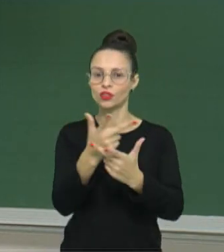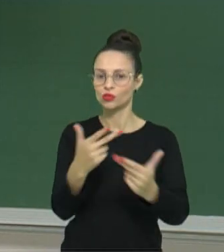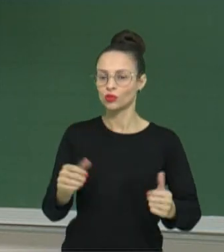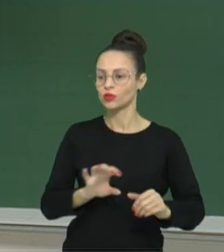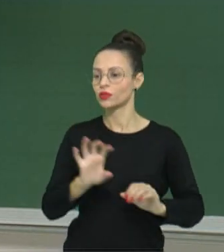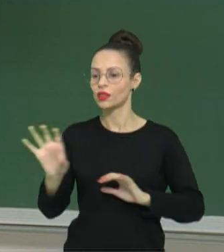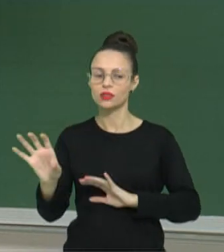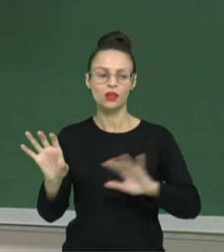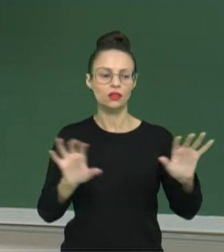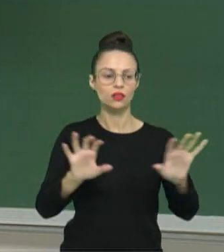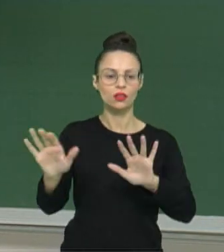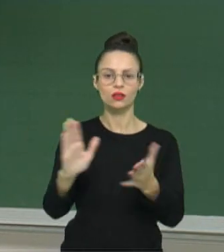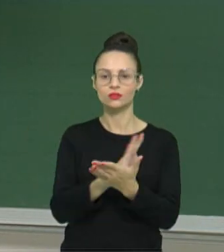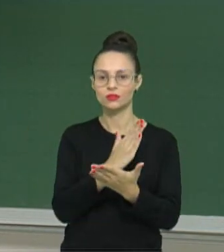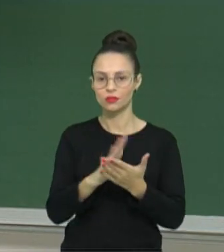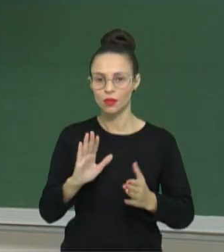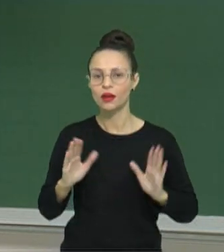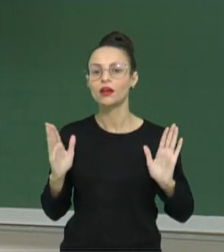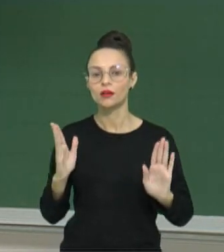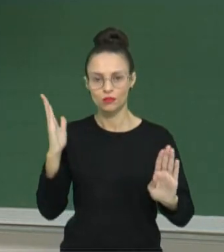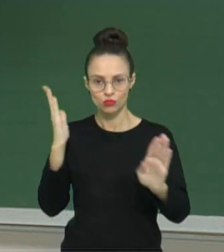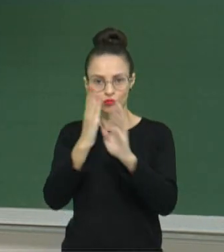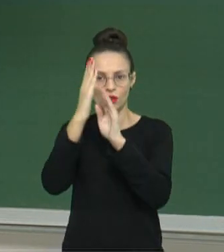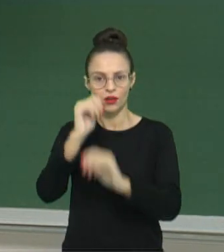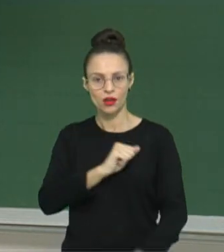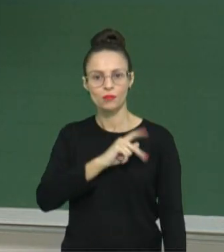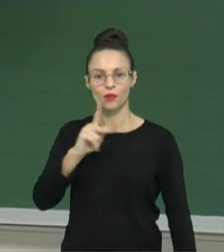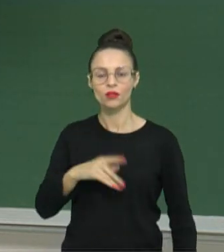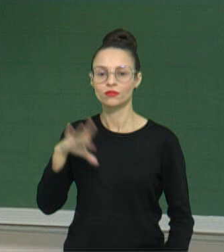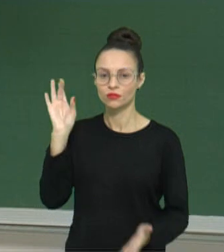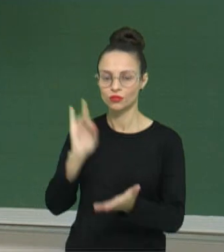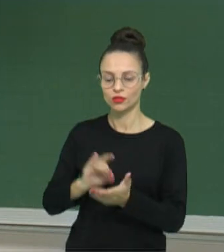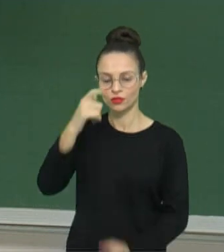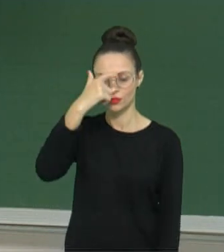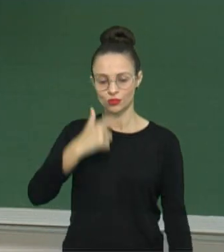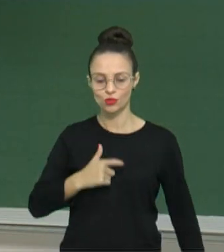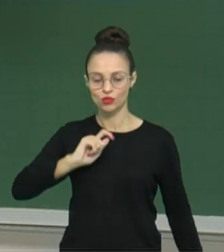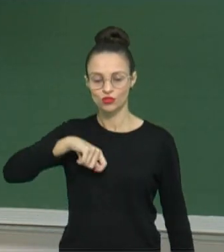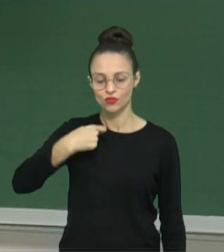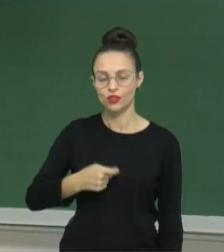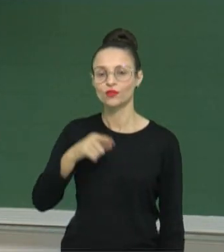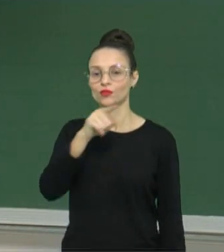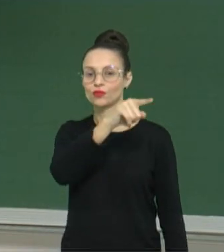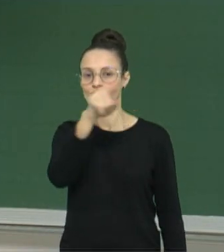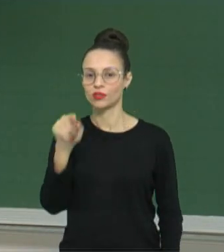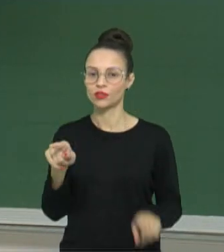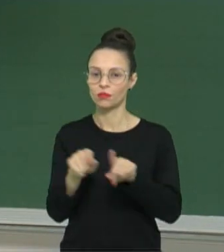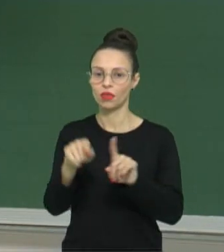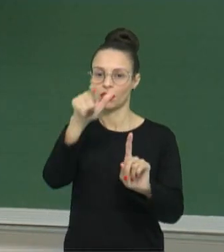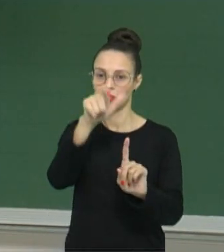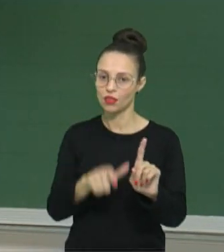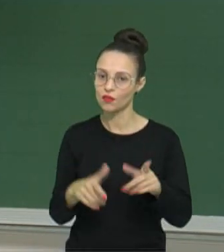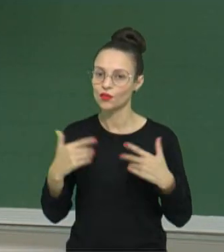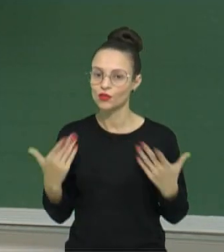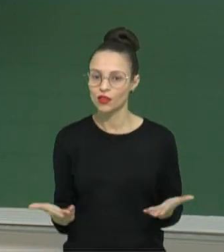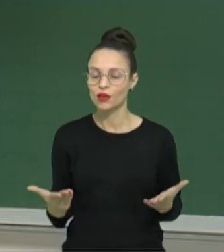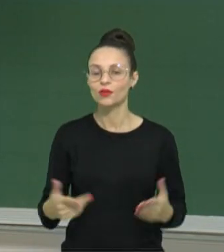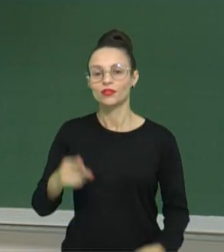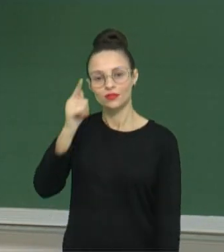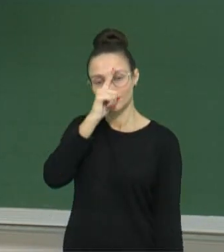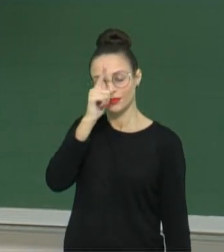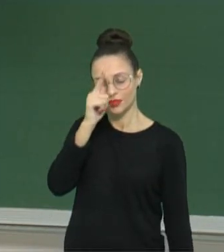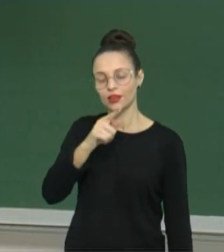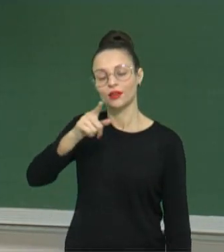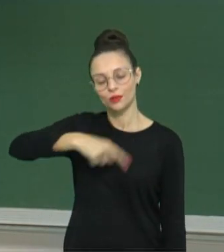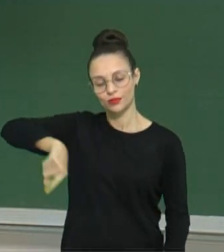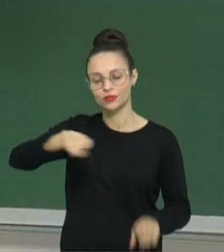coisas, separa. É através de Apolo que eu posso me afirmar enquanto indivíduo, você pode se afirmar enquanto indivíduo e os gregos